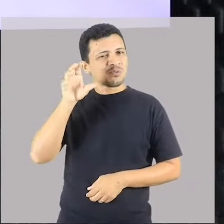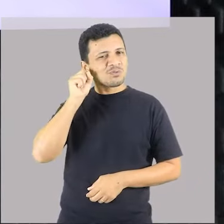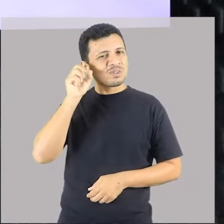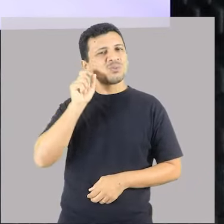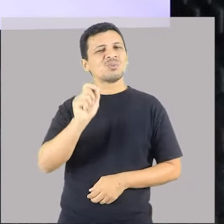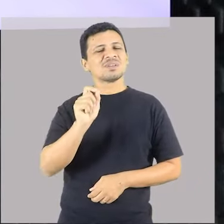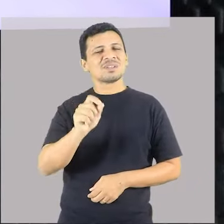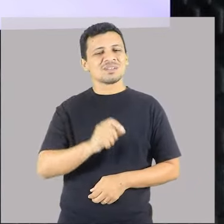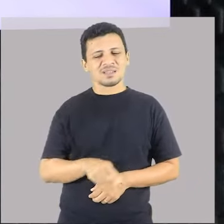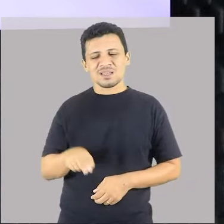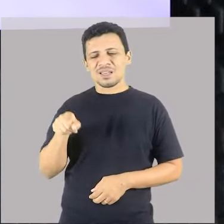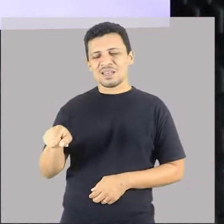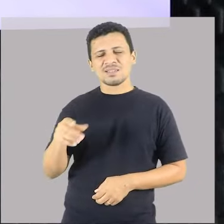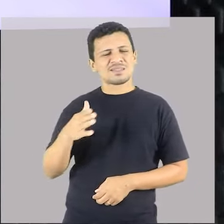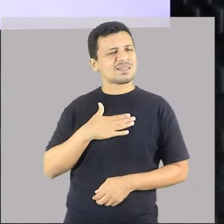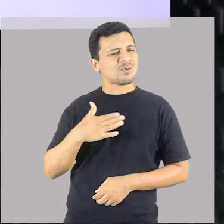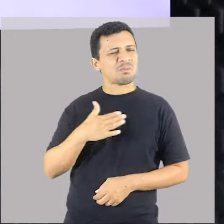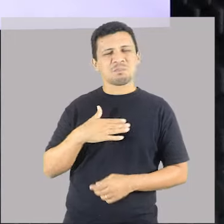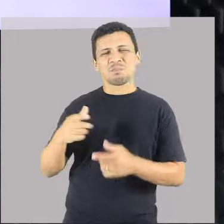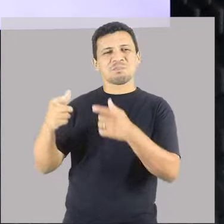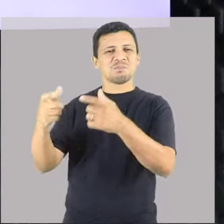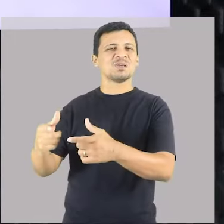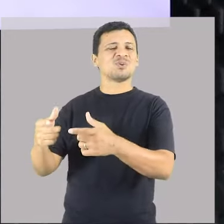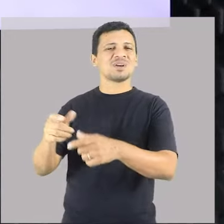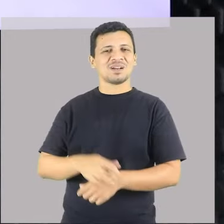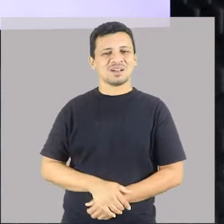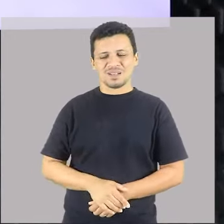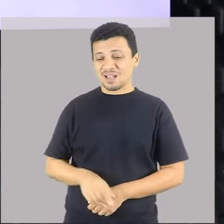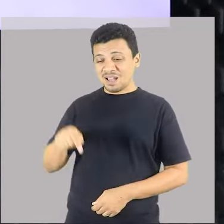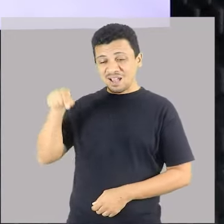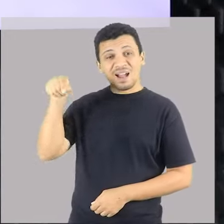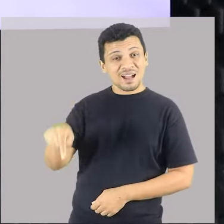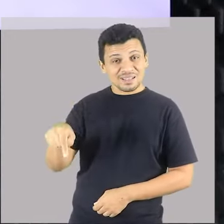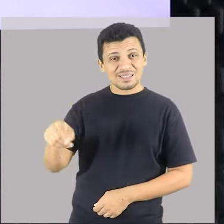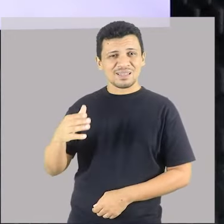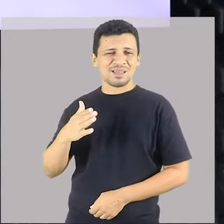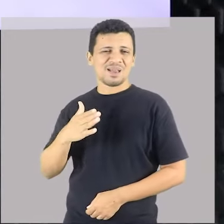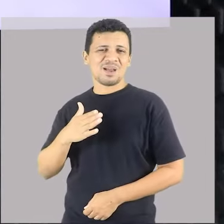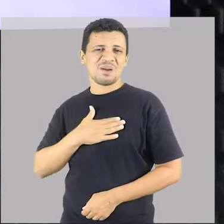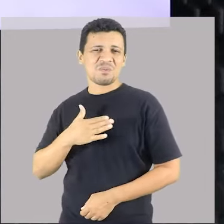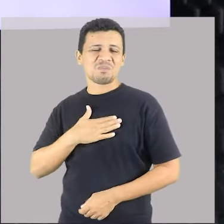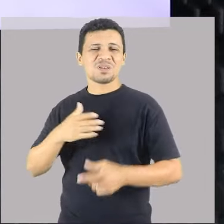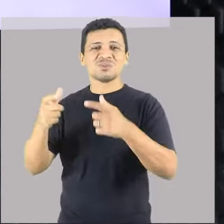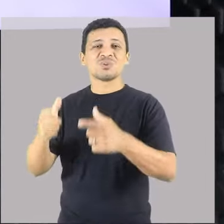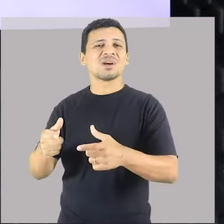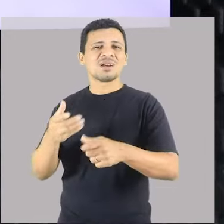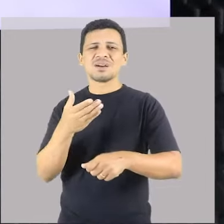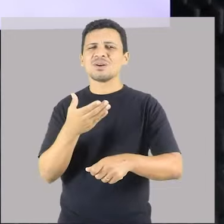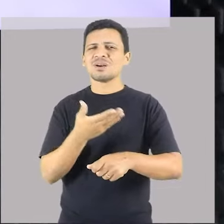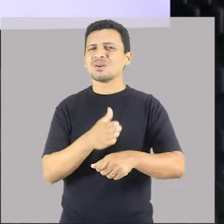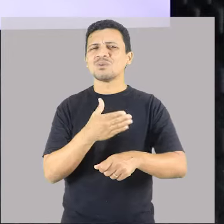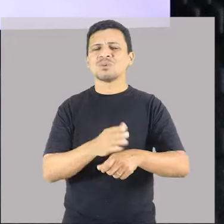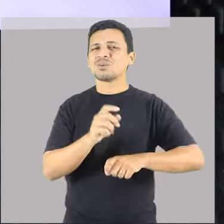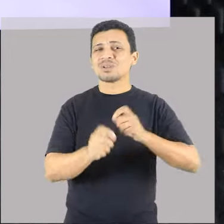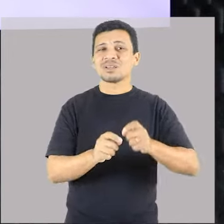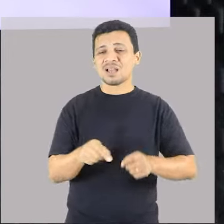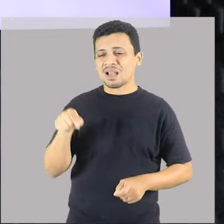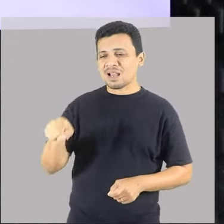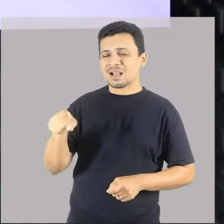esse é o meu lugar tem uma m famosa aqui é o meu lugar o que isso representa dizer na prática aqui estão as minhas